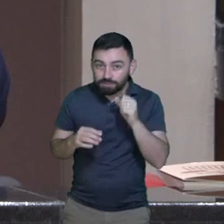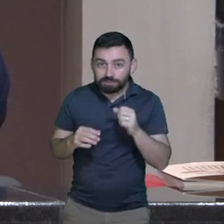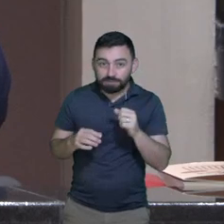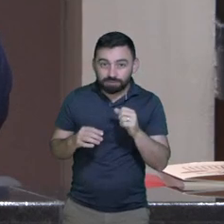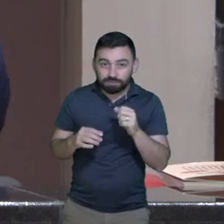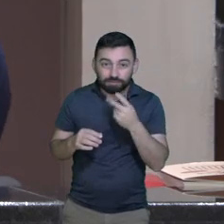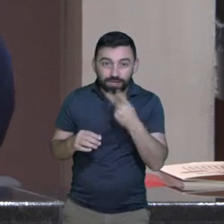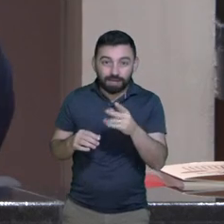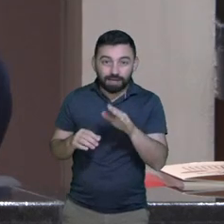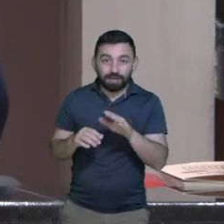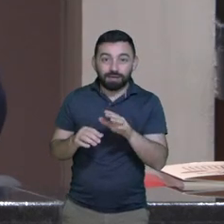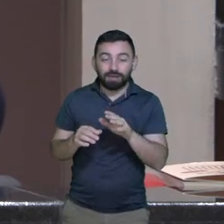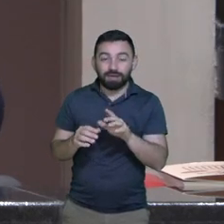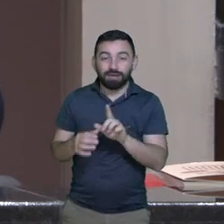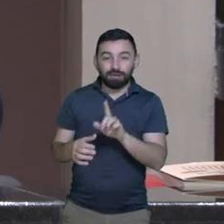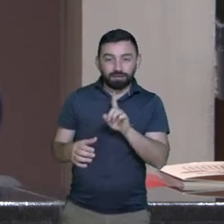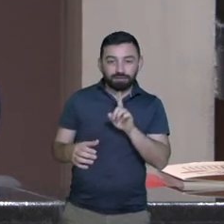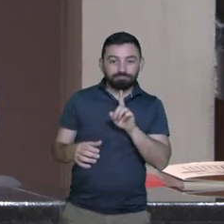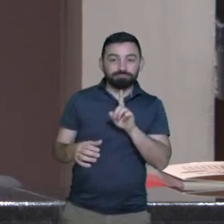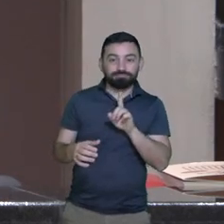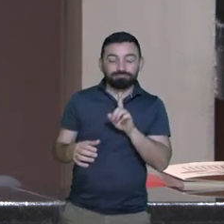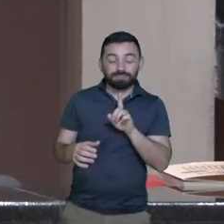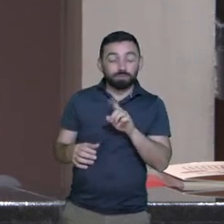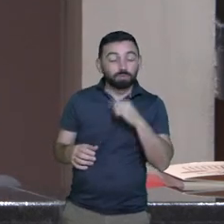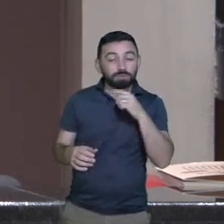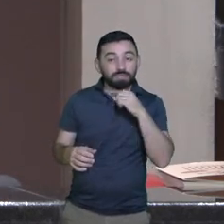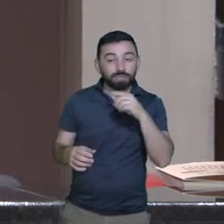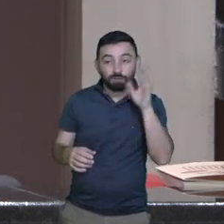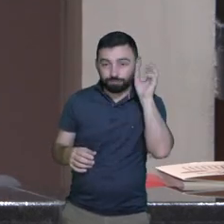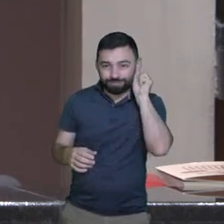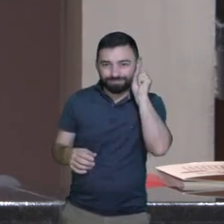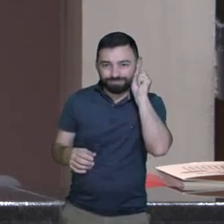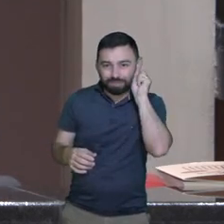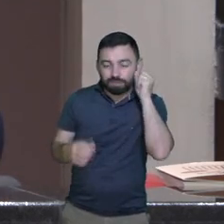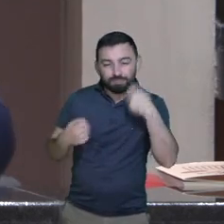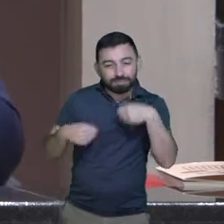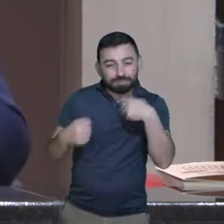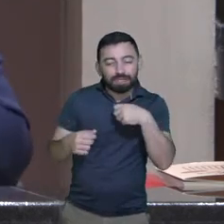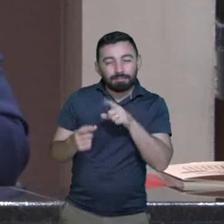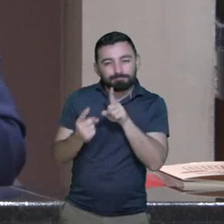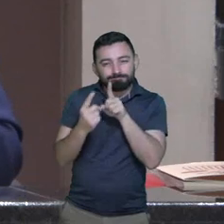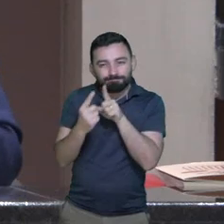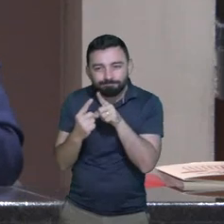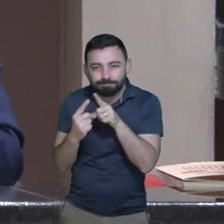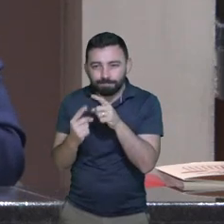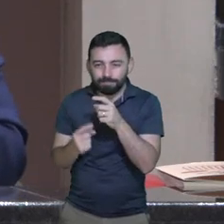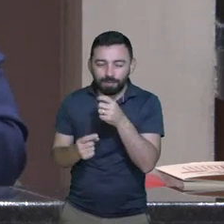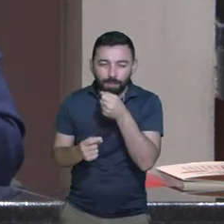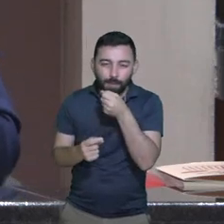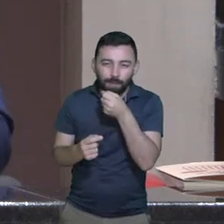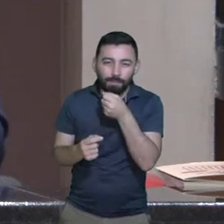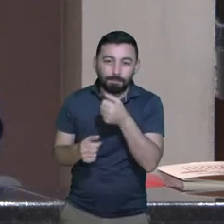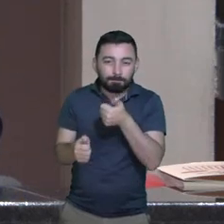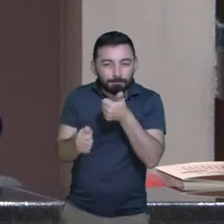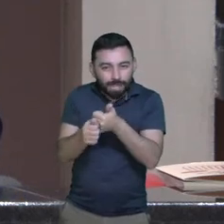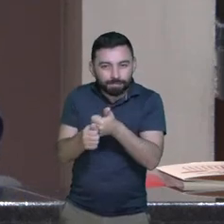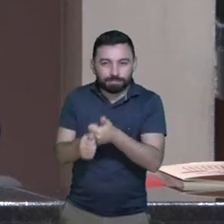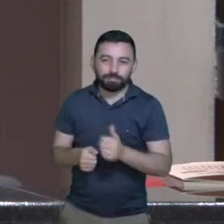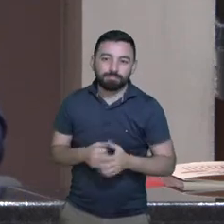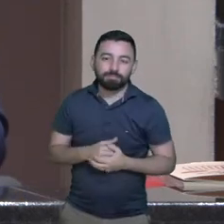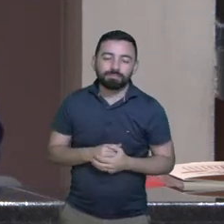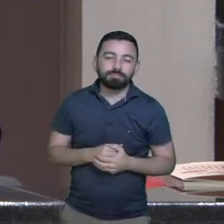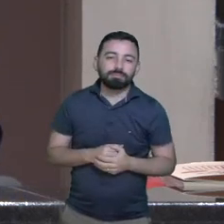assim se foi né então falar bem pertinho tá bom combinado né Vamos